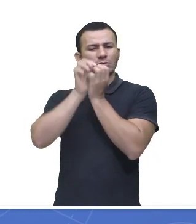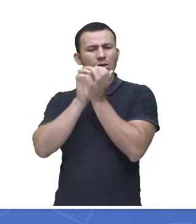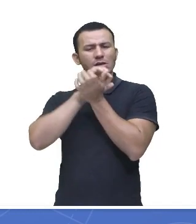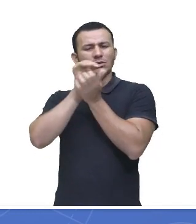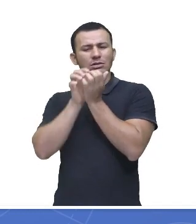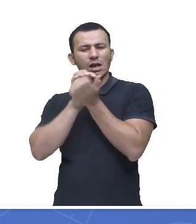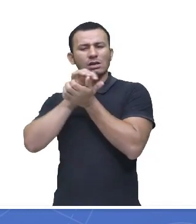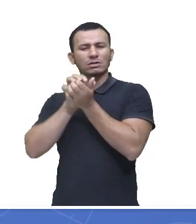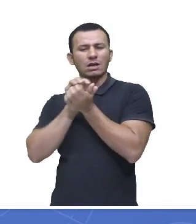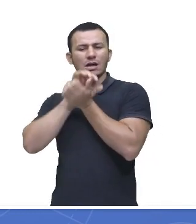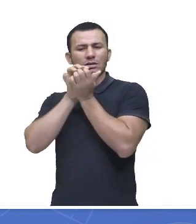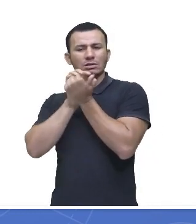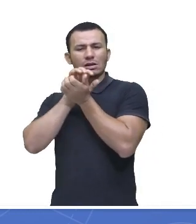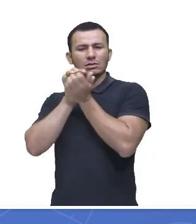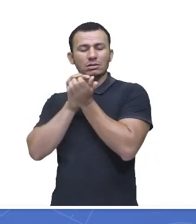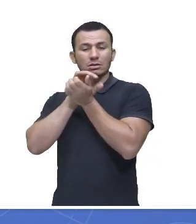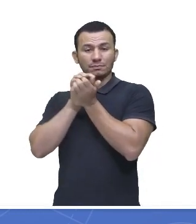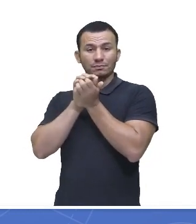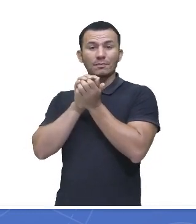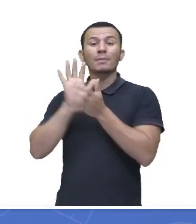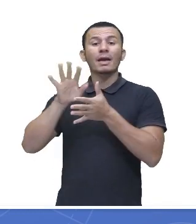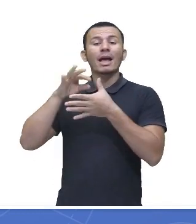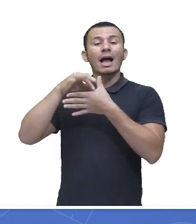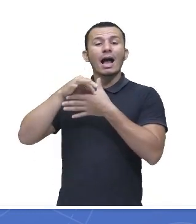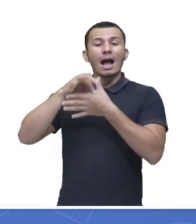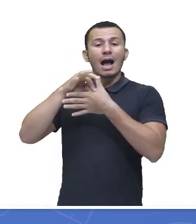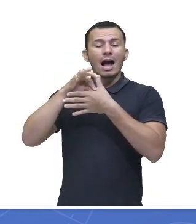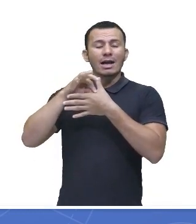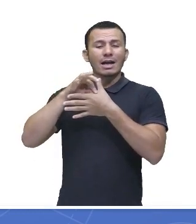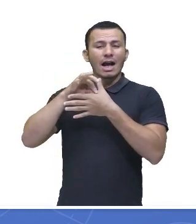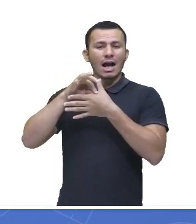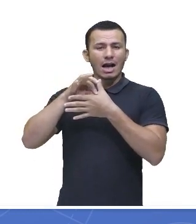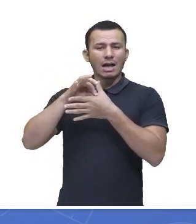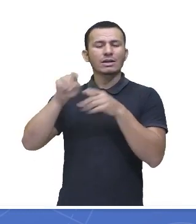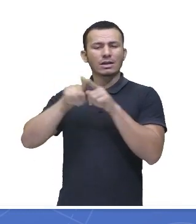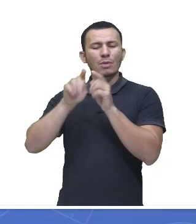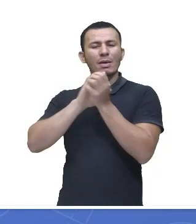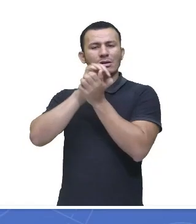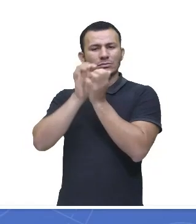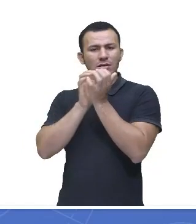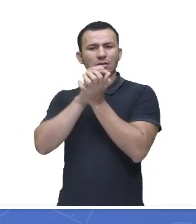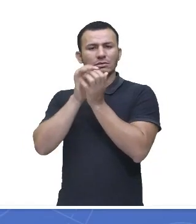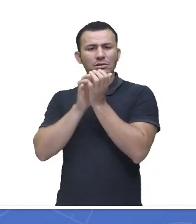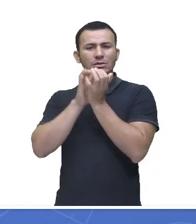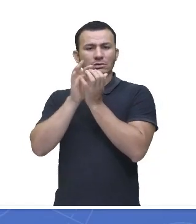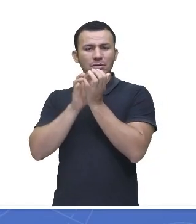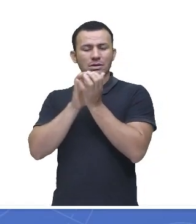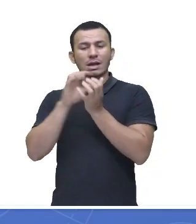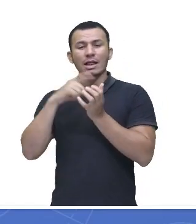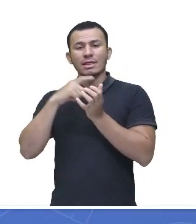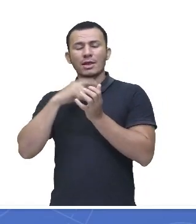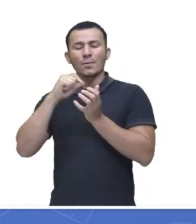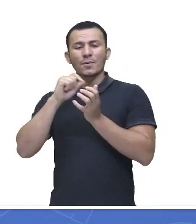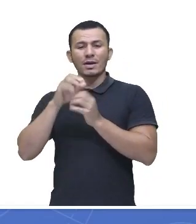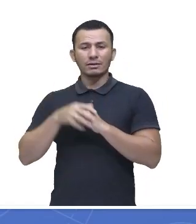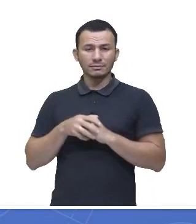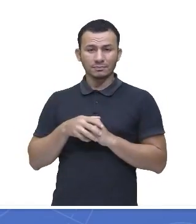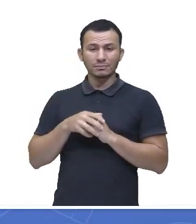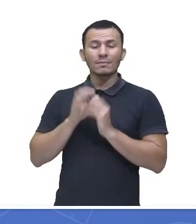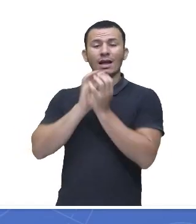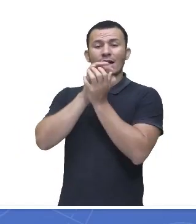esôfago. E a carne que já sofreu também mastigação, ela vai receber ali, ó,